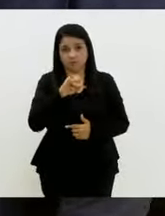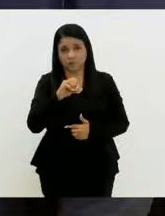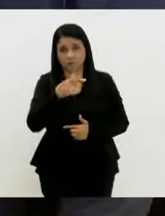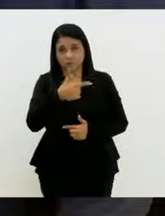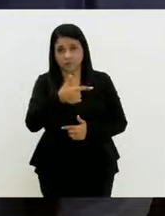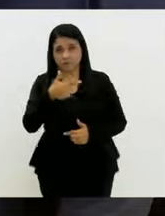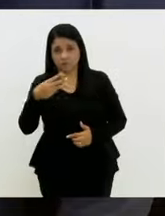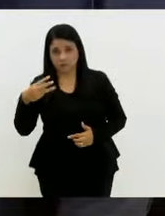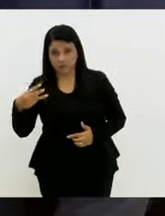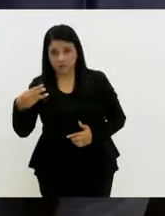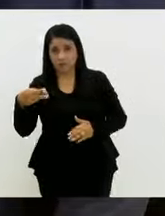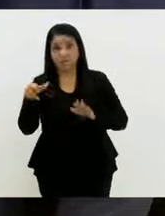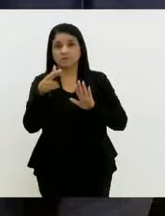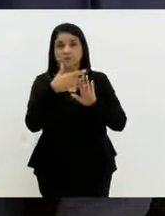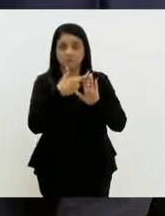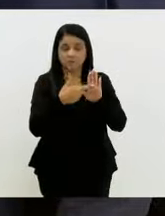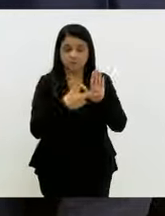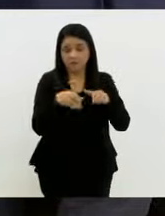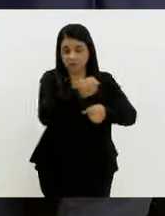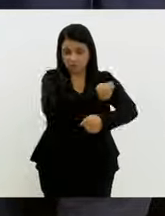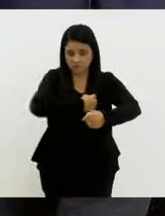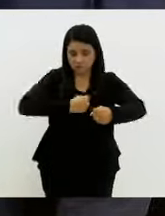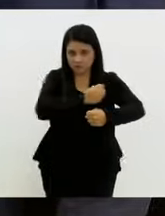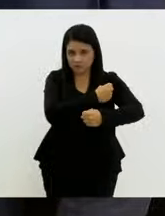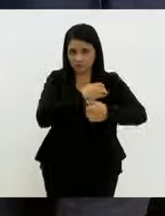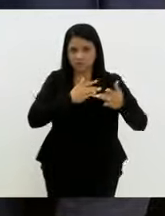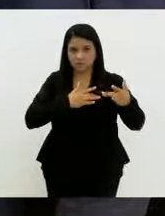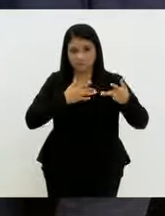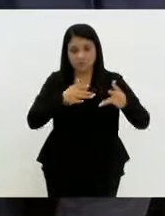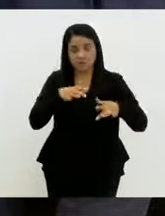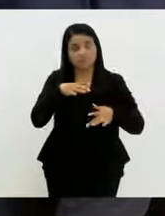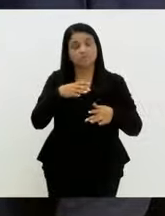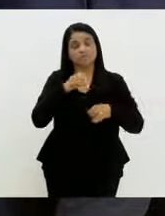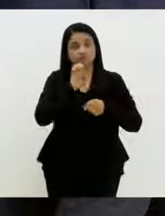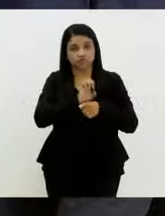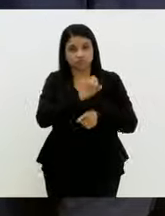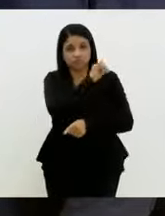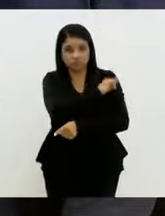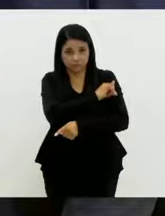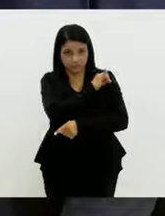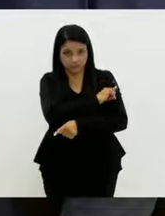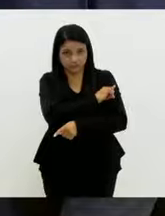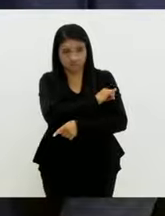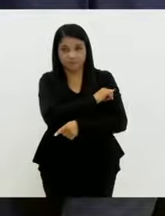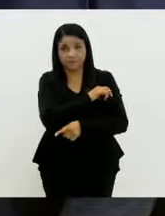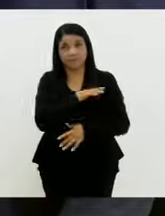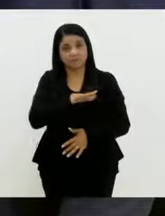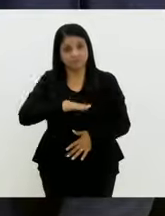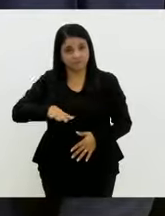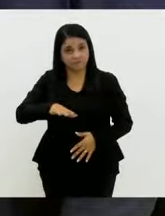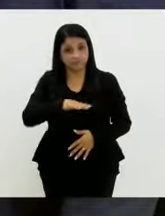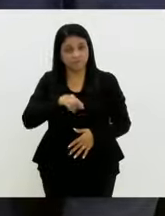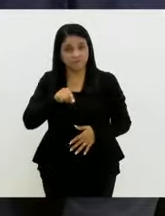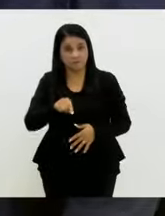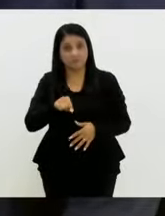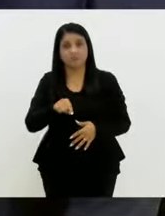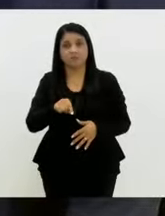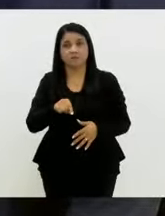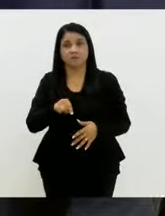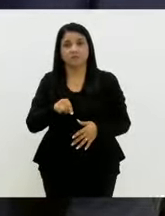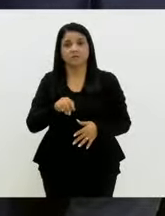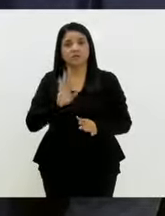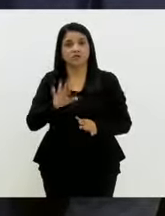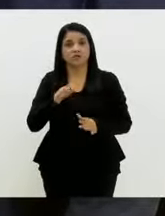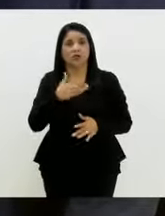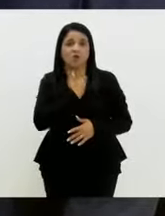regulamenta as cozinhas solidárias no âmbito do estado do Rio de Janeiro. Então, senhor presidente, já com a disposição do